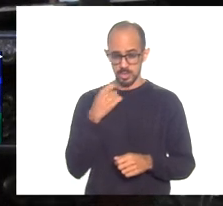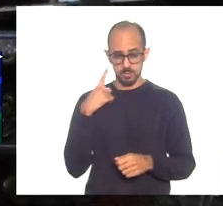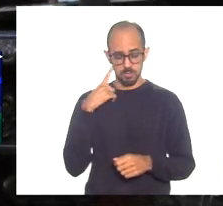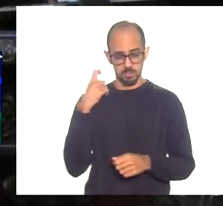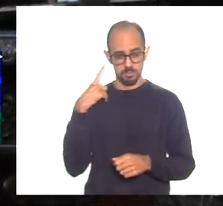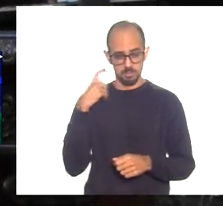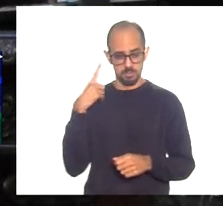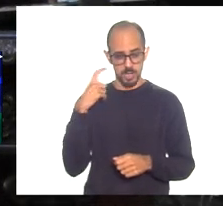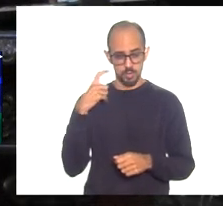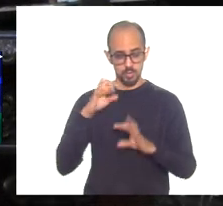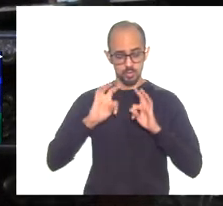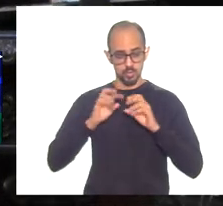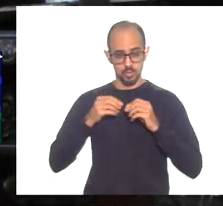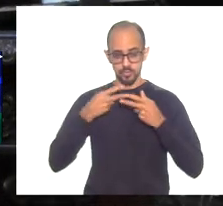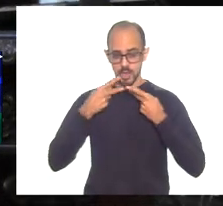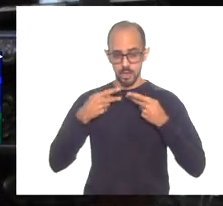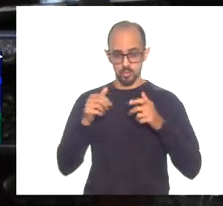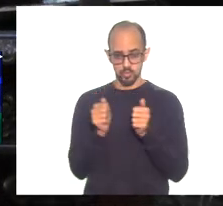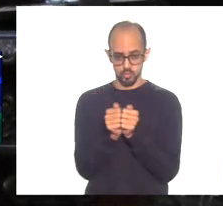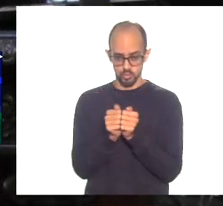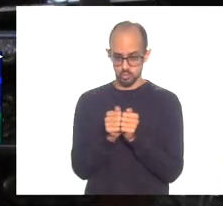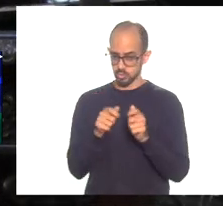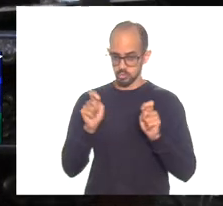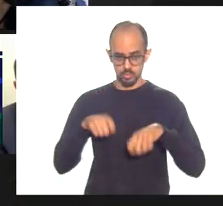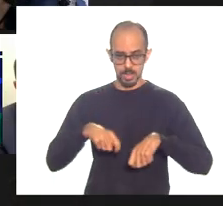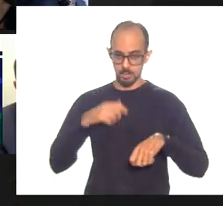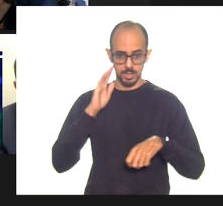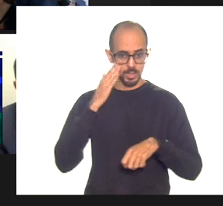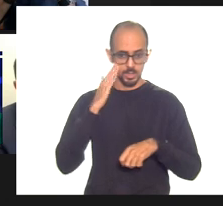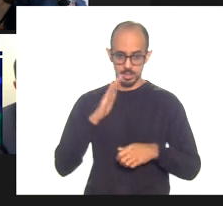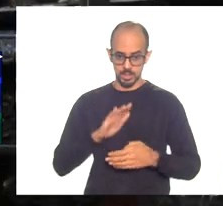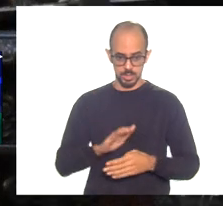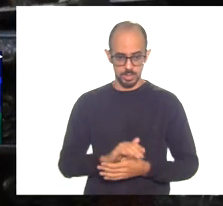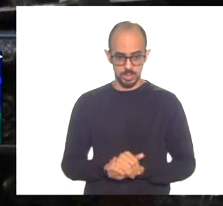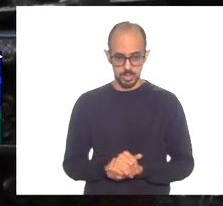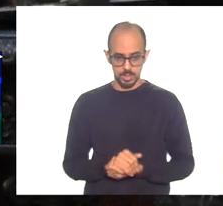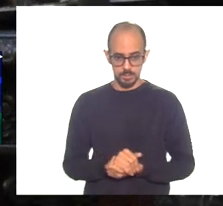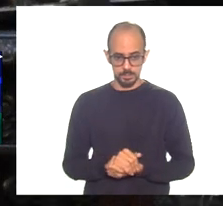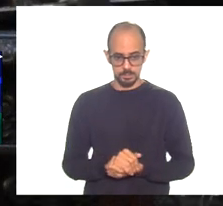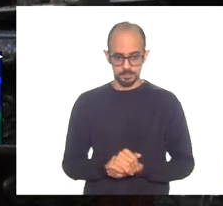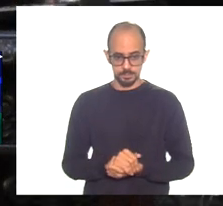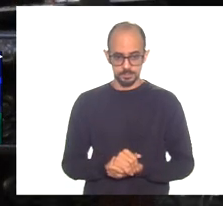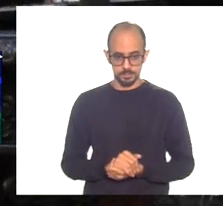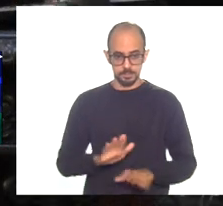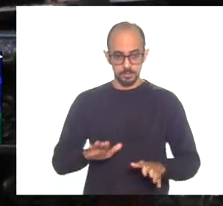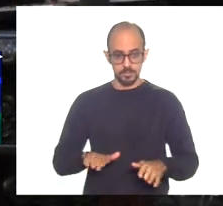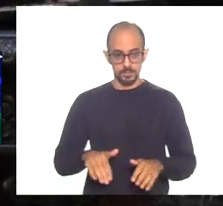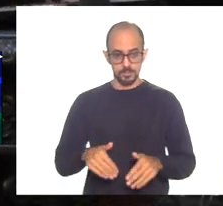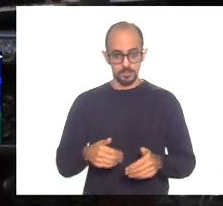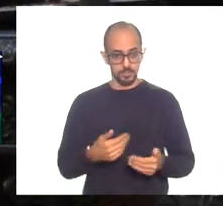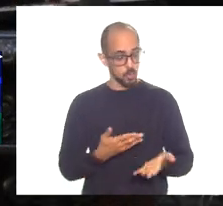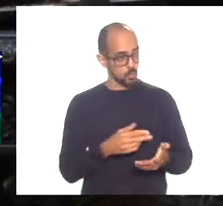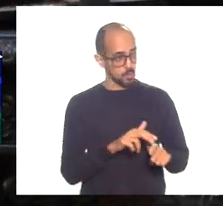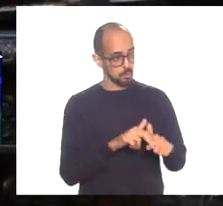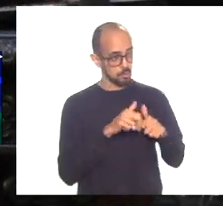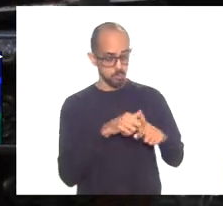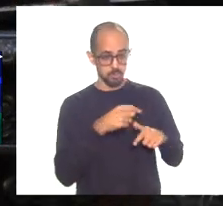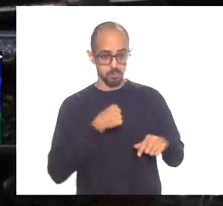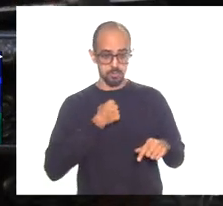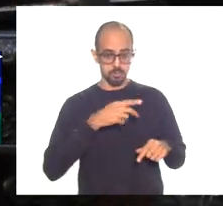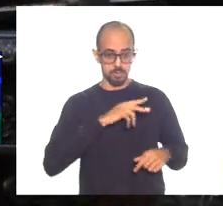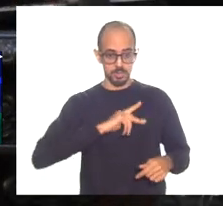por isso que eu tô errado a resposta fazer resultado Márcio pode tá errado Deputado